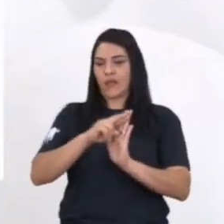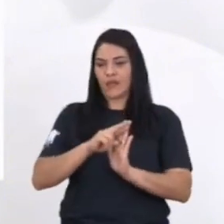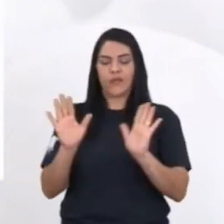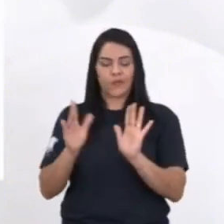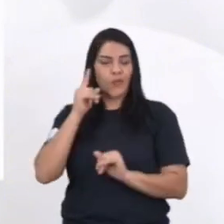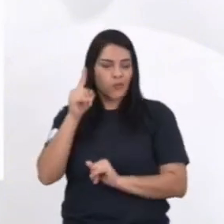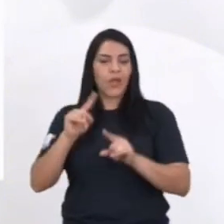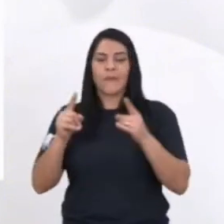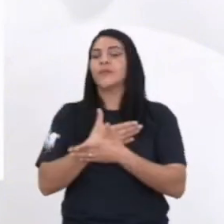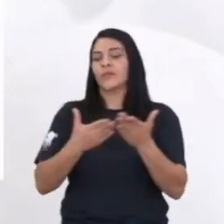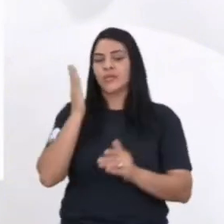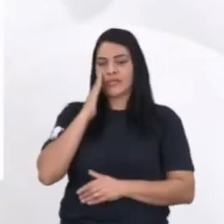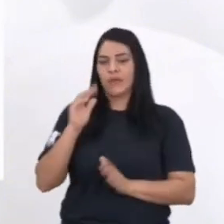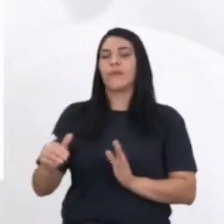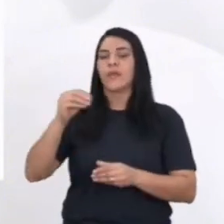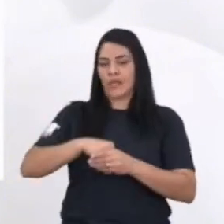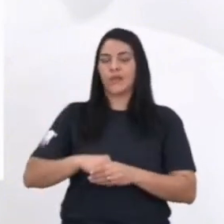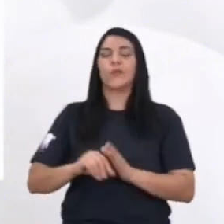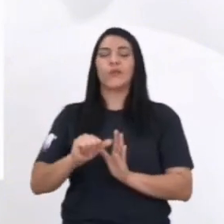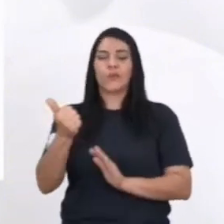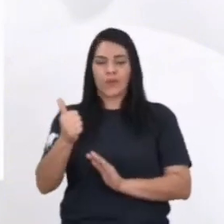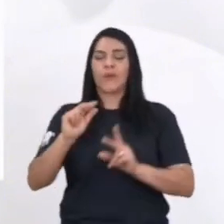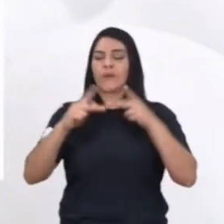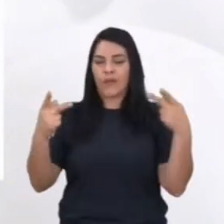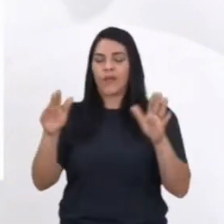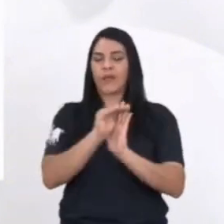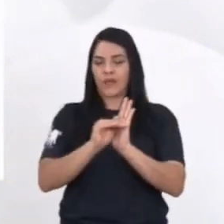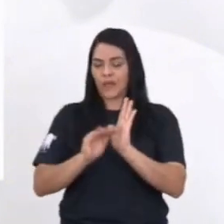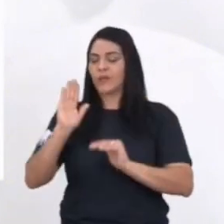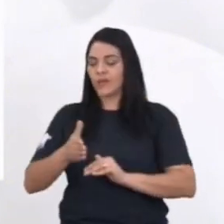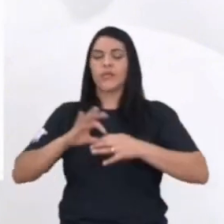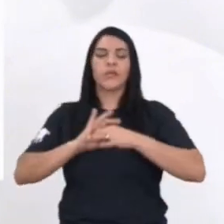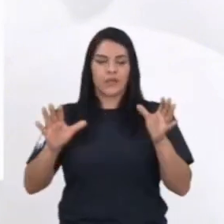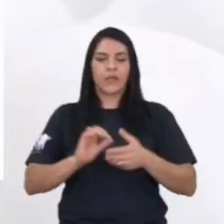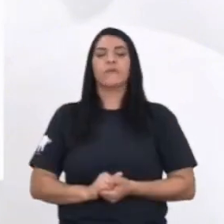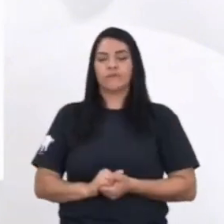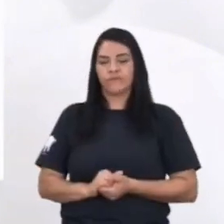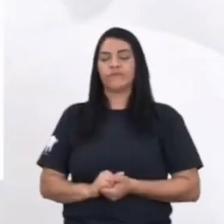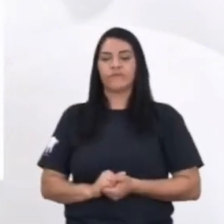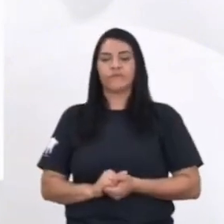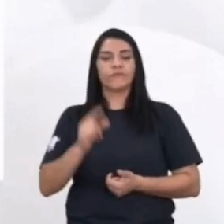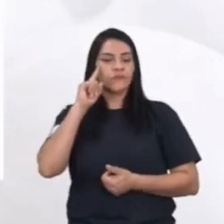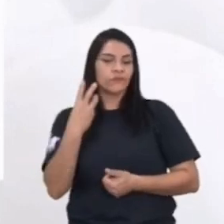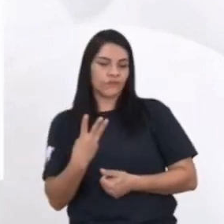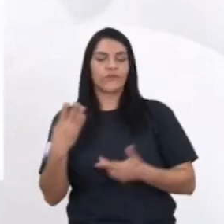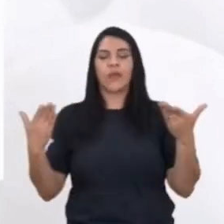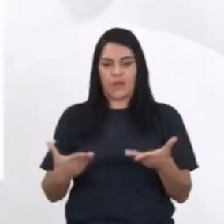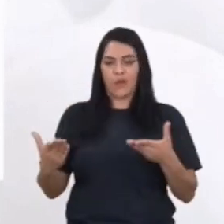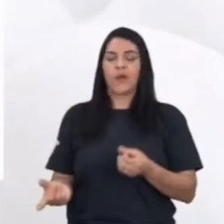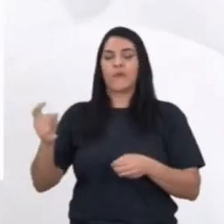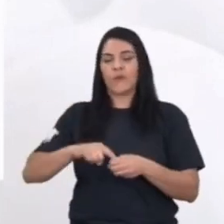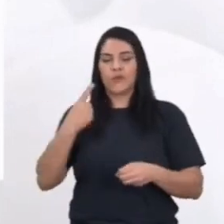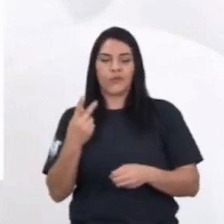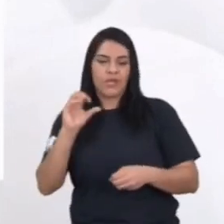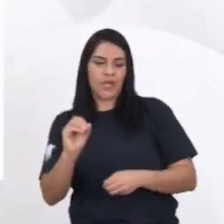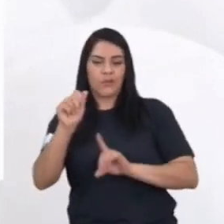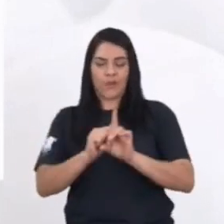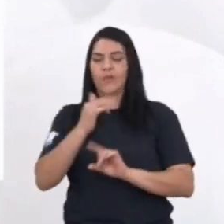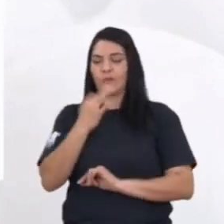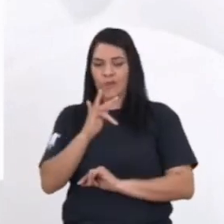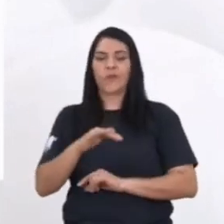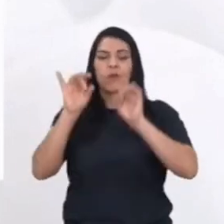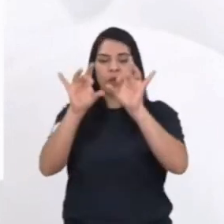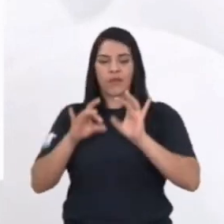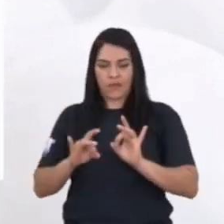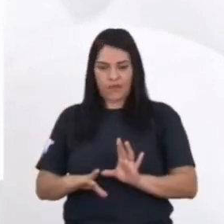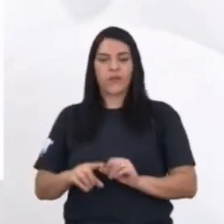uma data aqui, mas a gente sabe que vai ser dentro do primeiro bimestre. A tarefa já está disponível desde o primeiro dia de aula, né, desde o dia 3. E agora, a tarefa de retomada, dia 10 de fevereiro. Tarefa